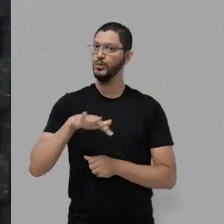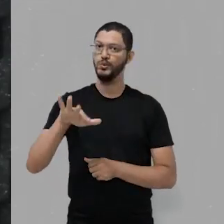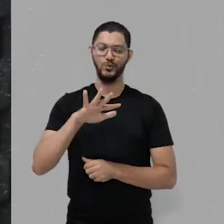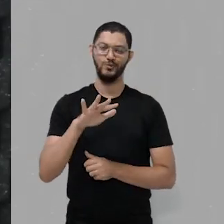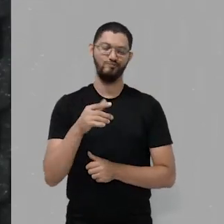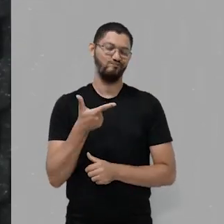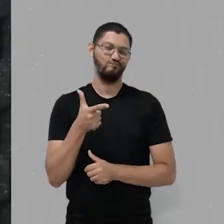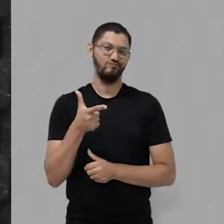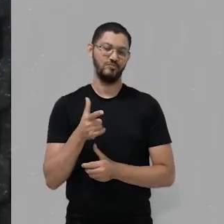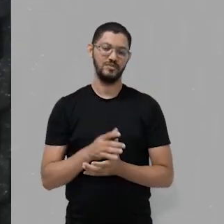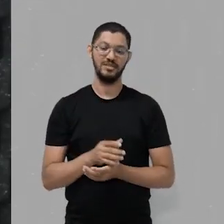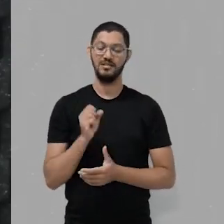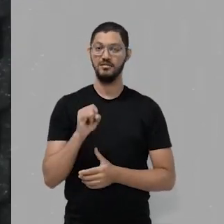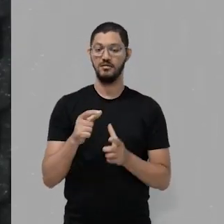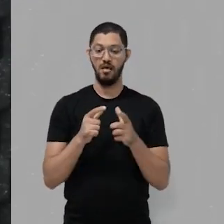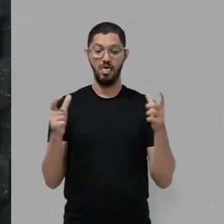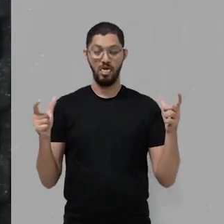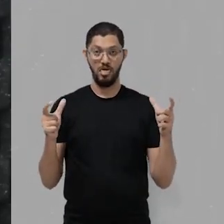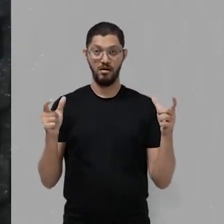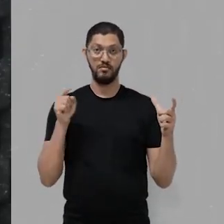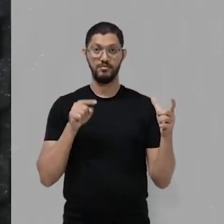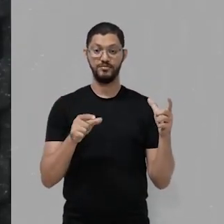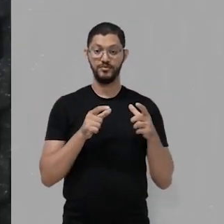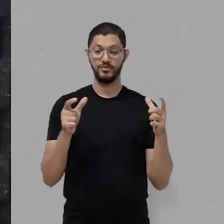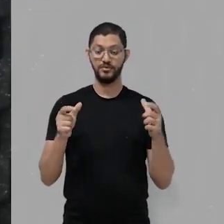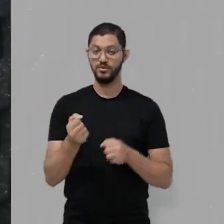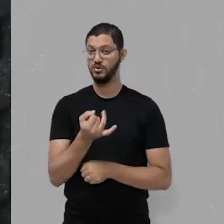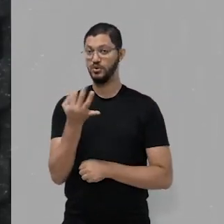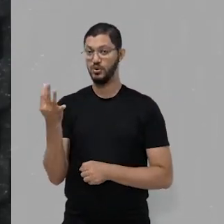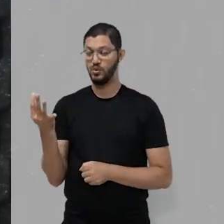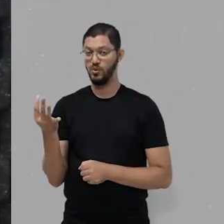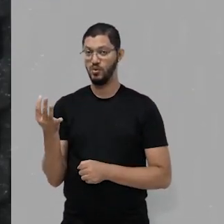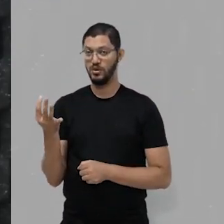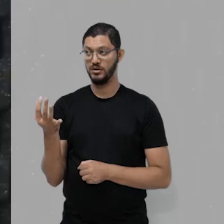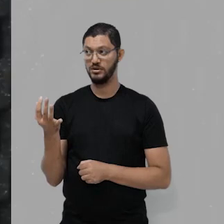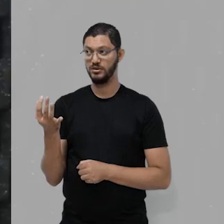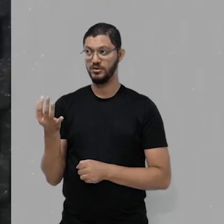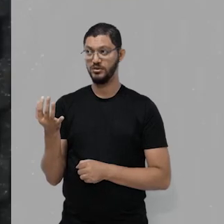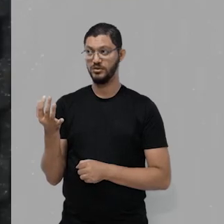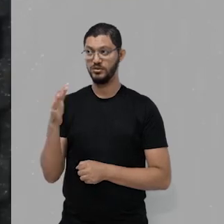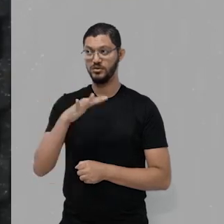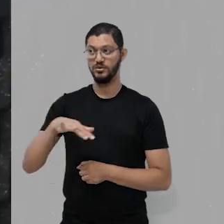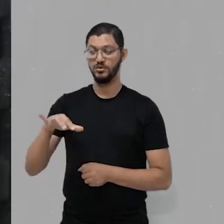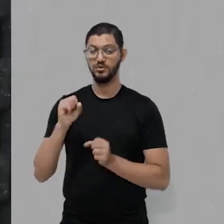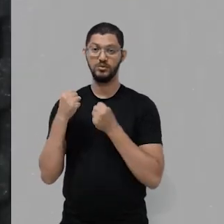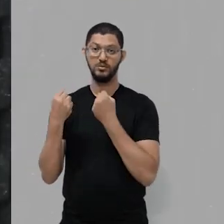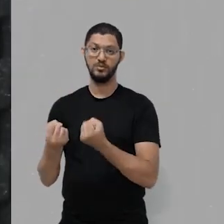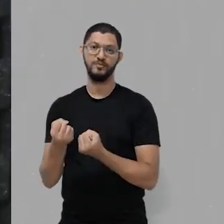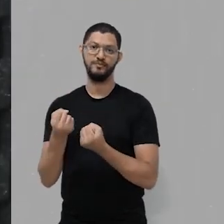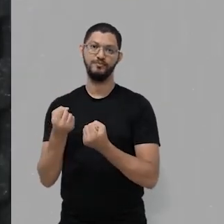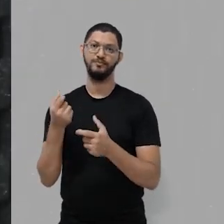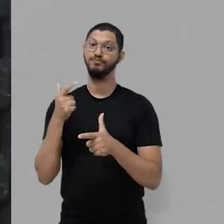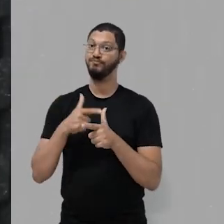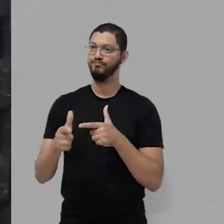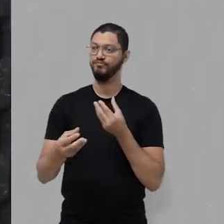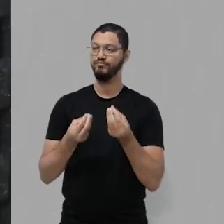do que aquilo. Então, se crescer mais do que essa quantidade que o ambiente suporta, consequentemente, alguns indivíduos da